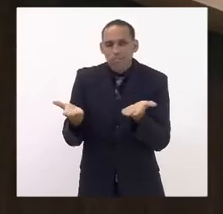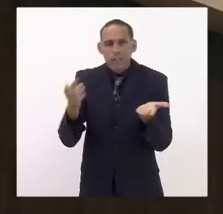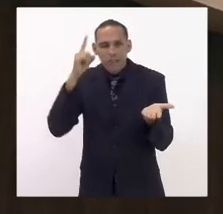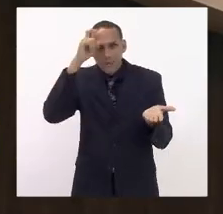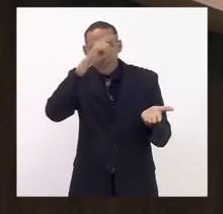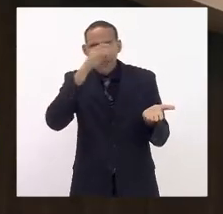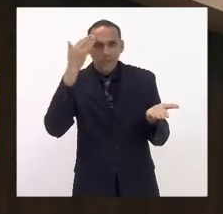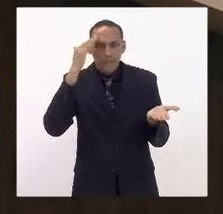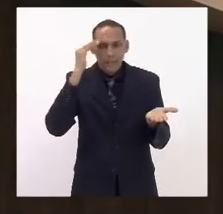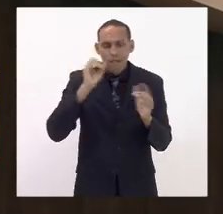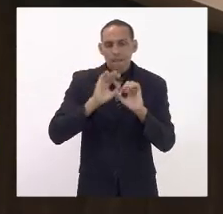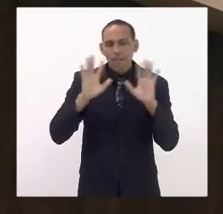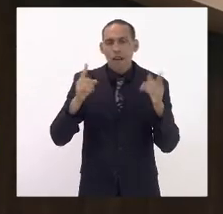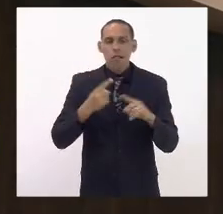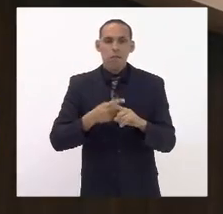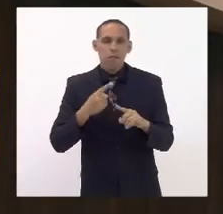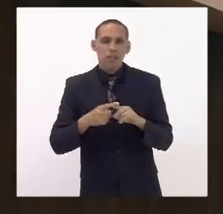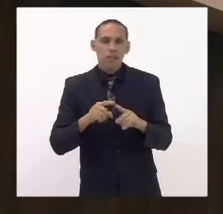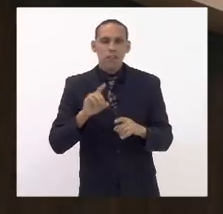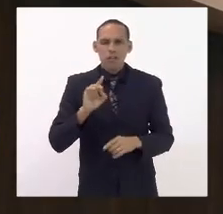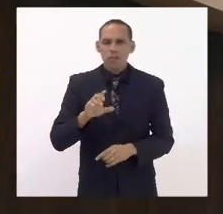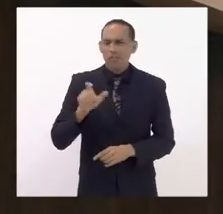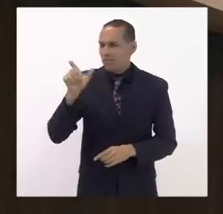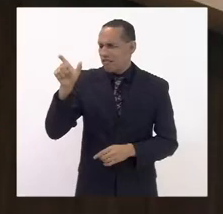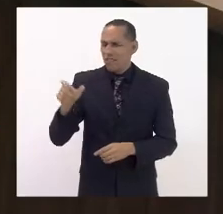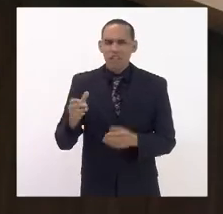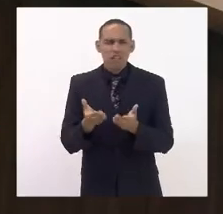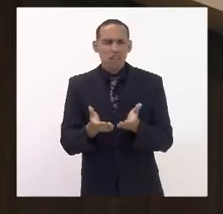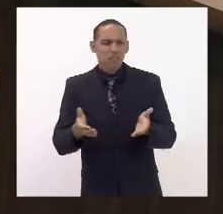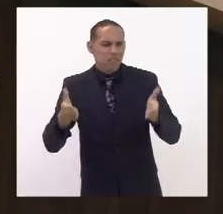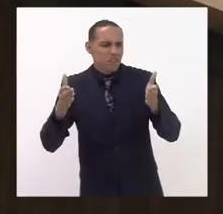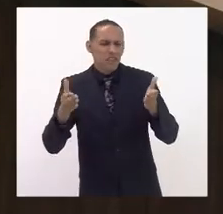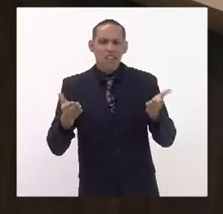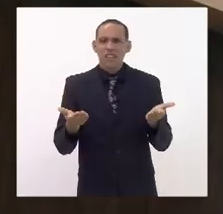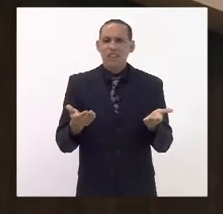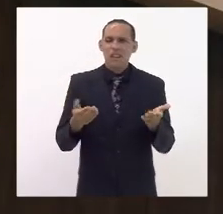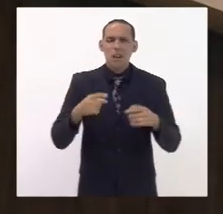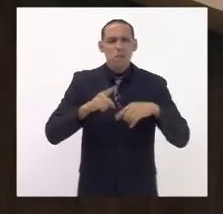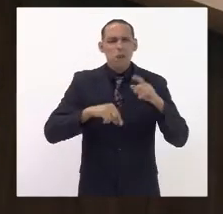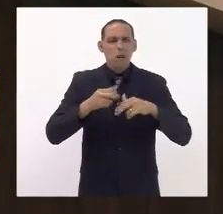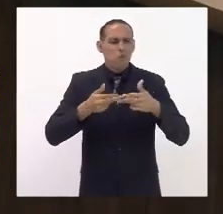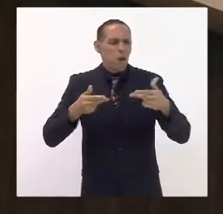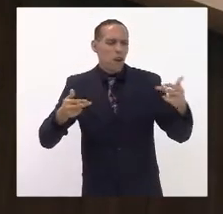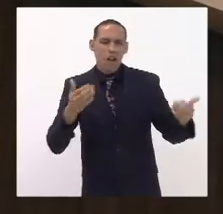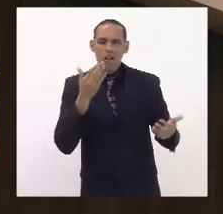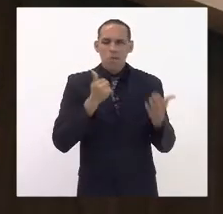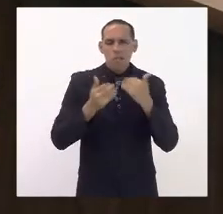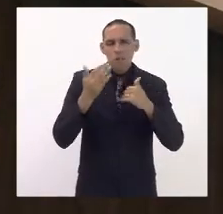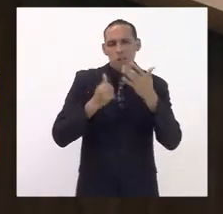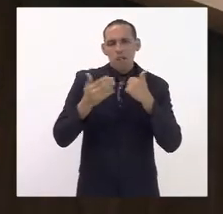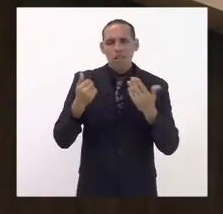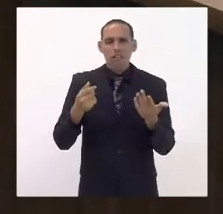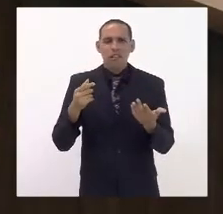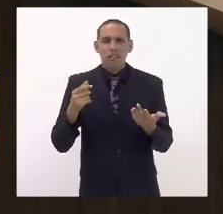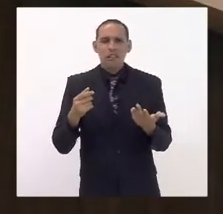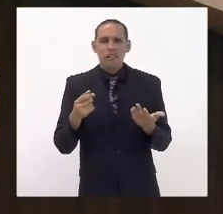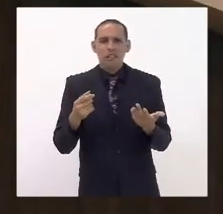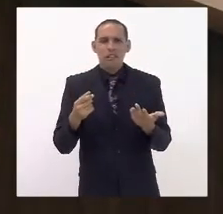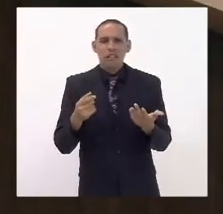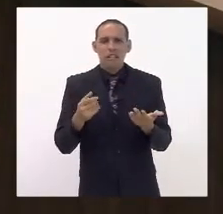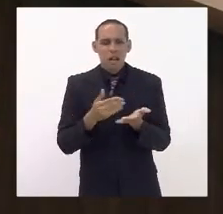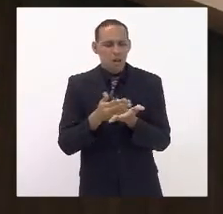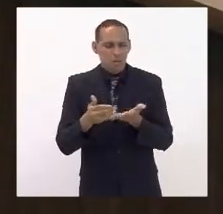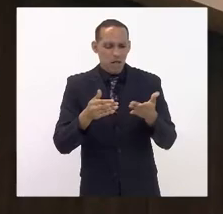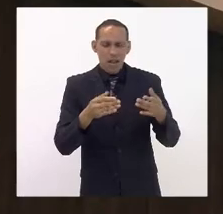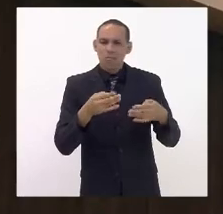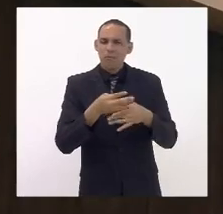conseguir entender, porque não é só lácteo, tem cesta básica, tem produtos alimentícios que sejam originados nos municípios.